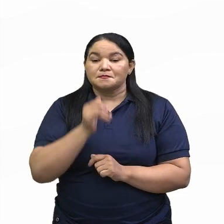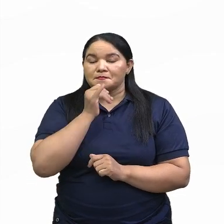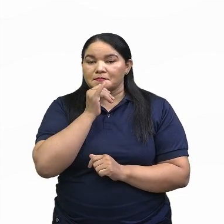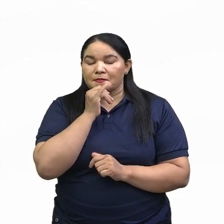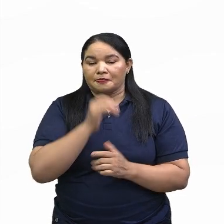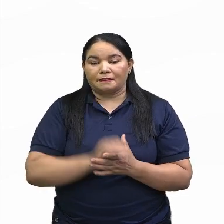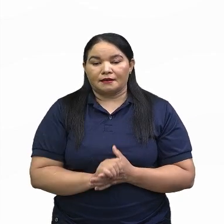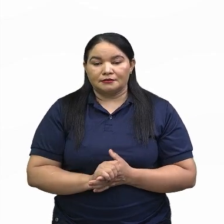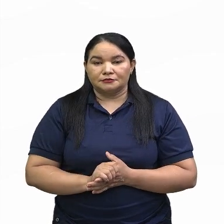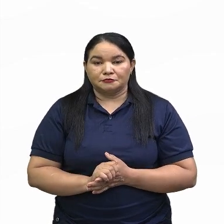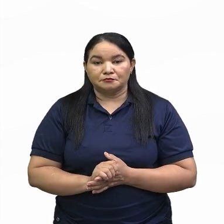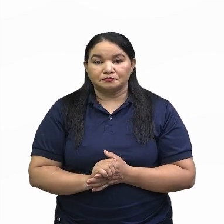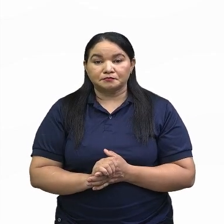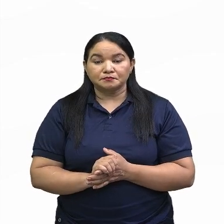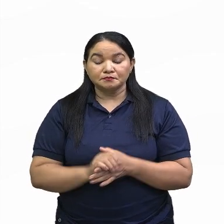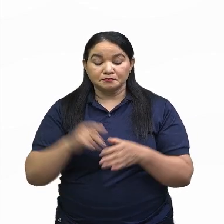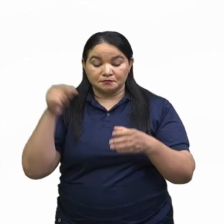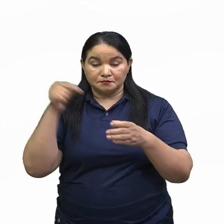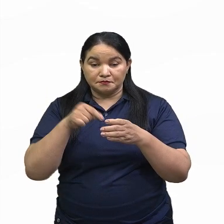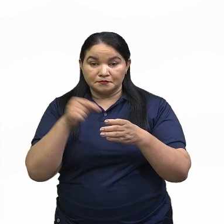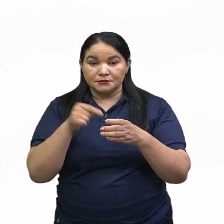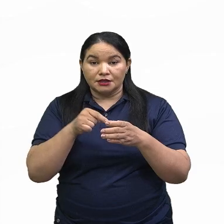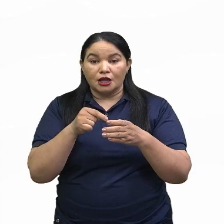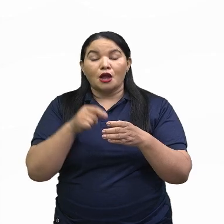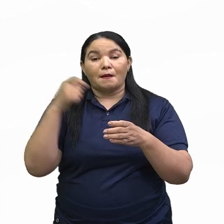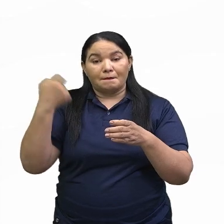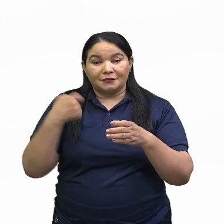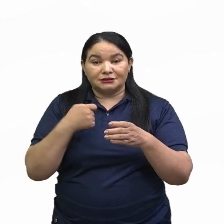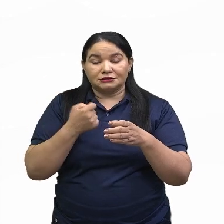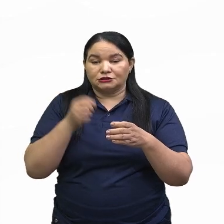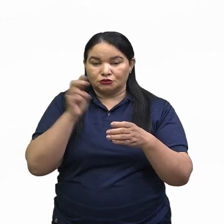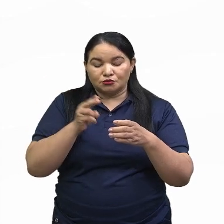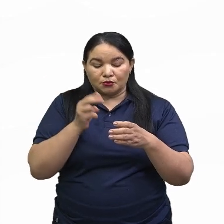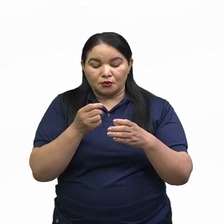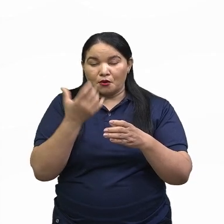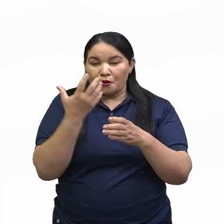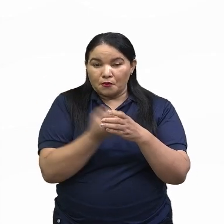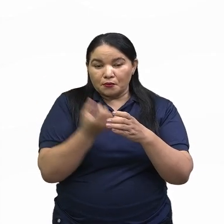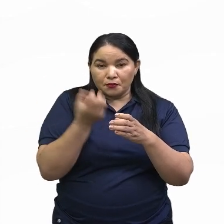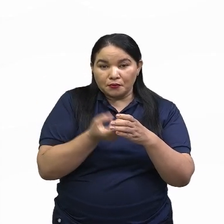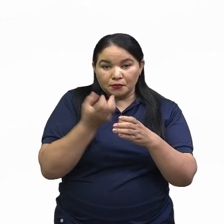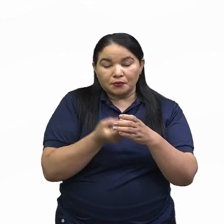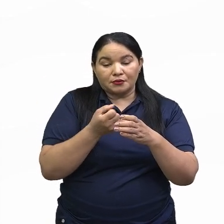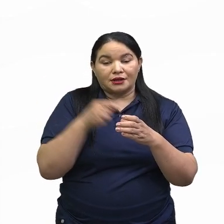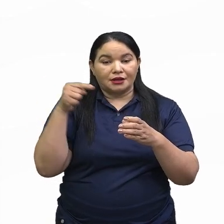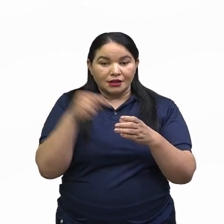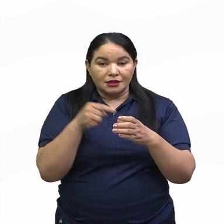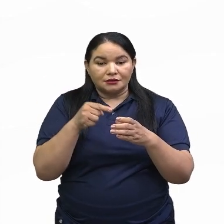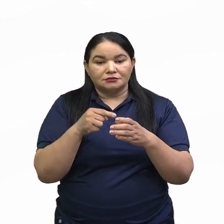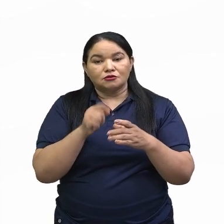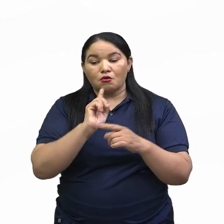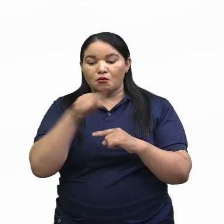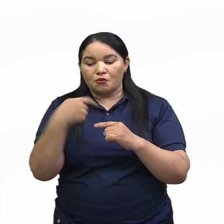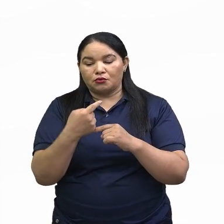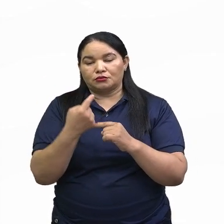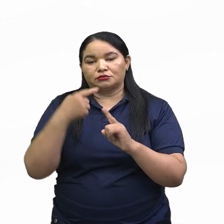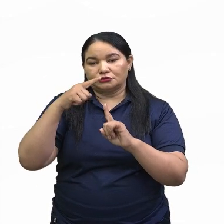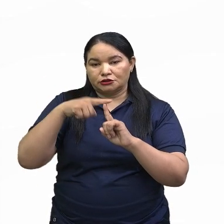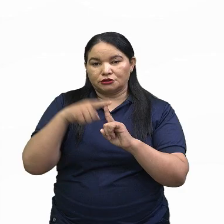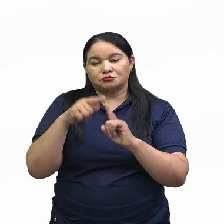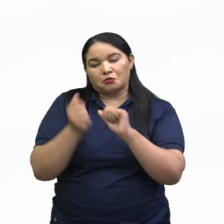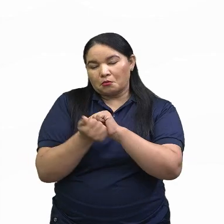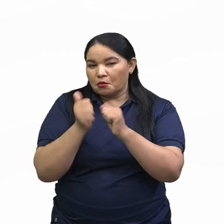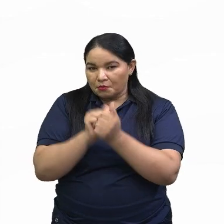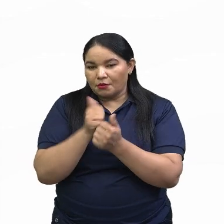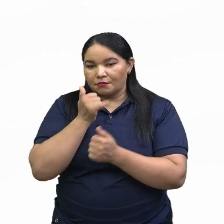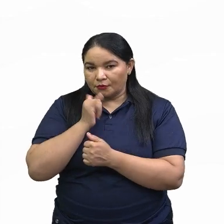abastecer os receptores, que transformam a energia elétrica em algum outro tipo de energia.